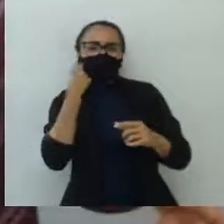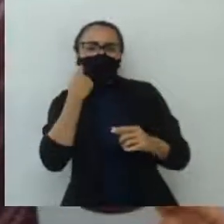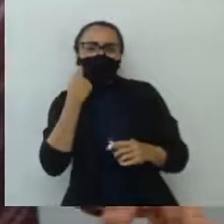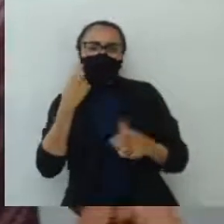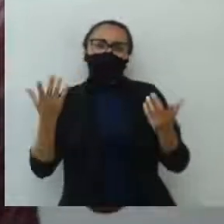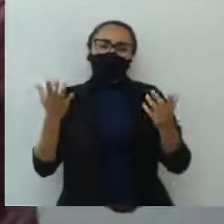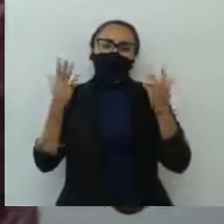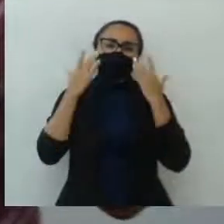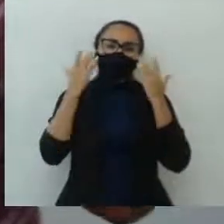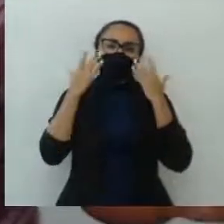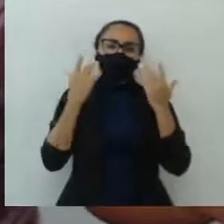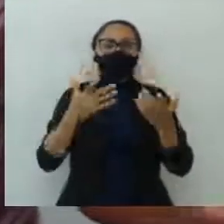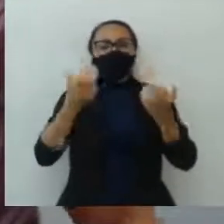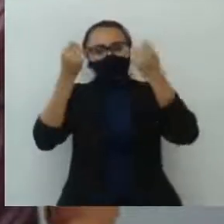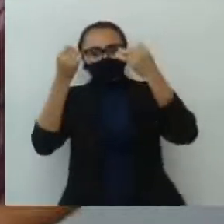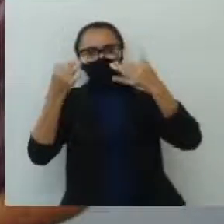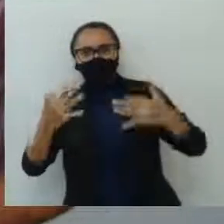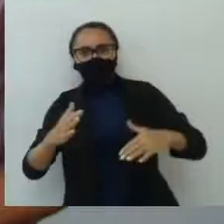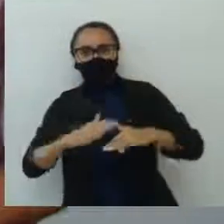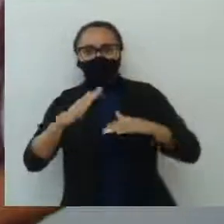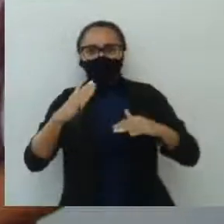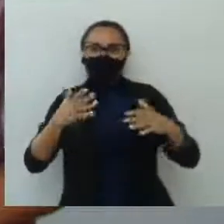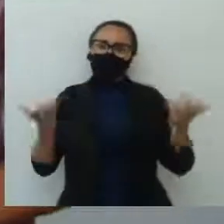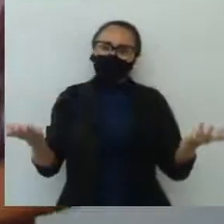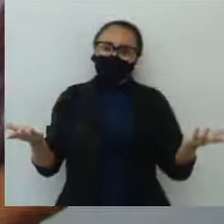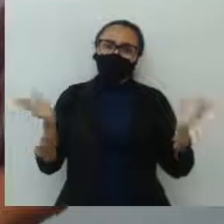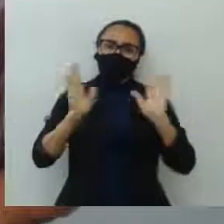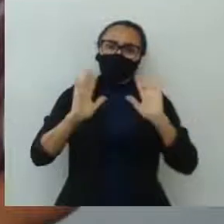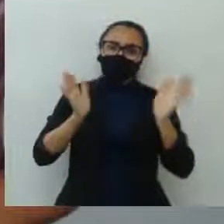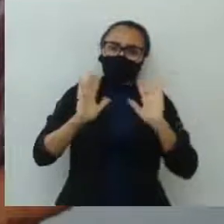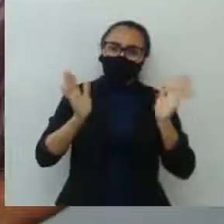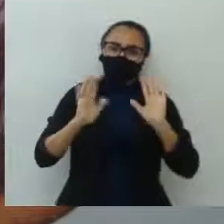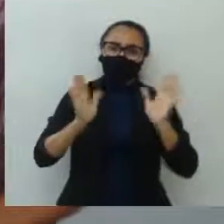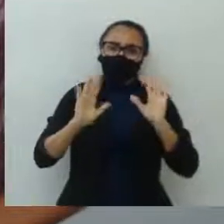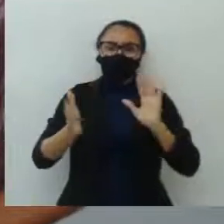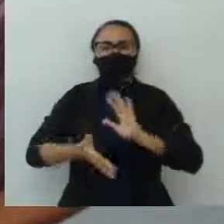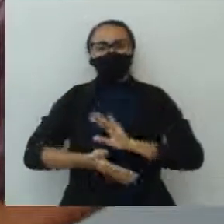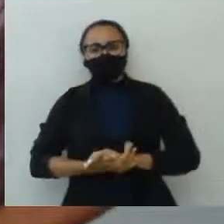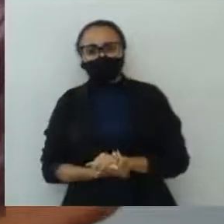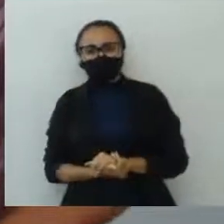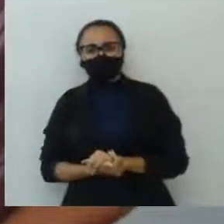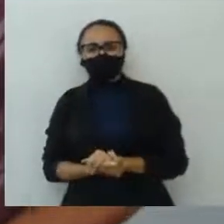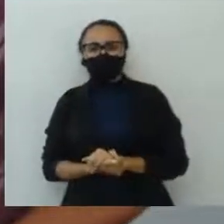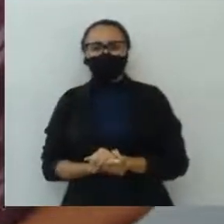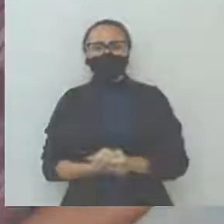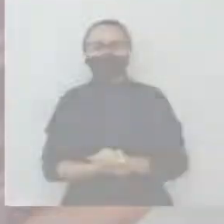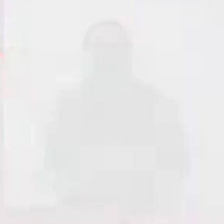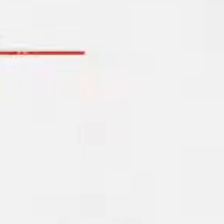teatro, tá? A gente vai falar mais ainda sobre teatro, tá bom? Um cheiro para vocês e até sexta-feira.